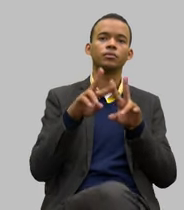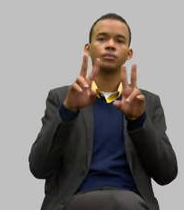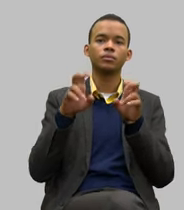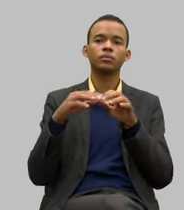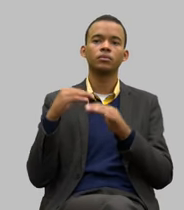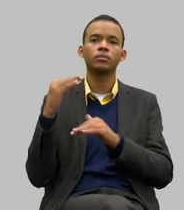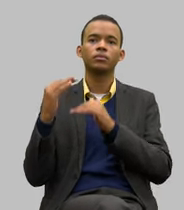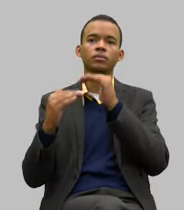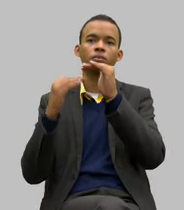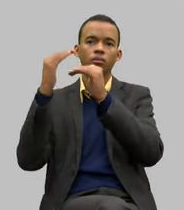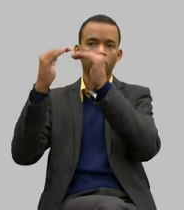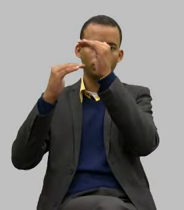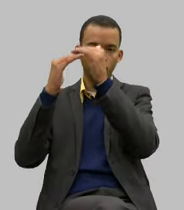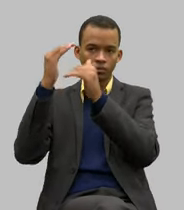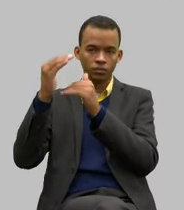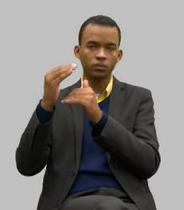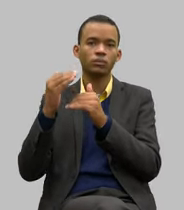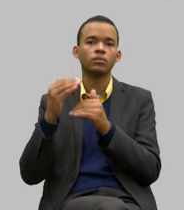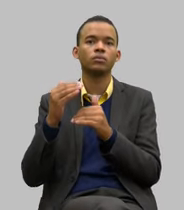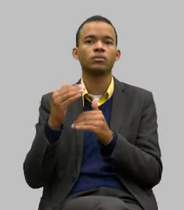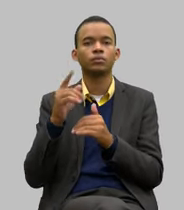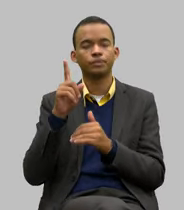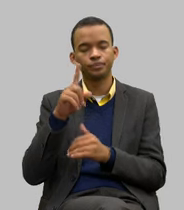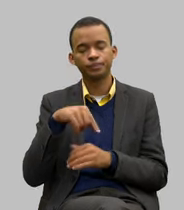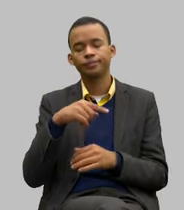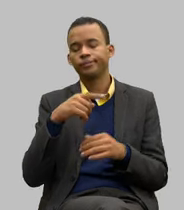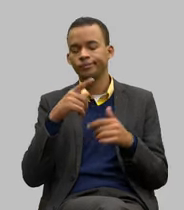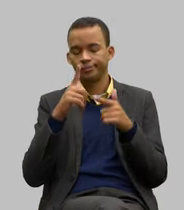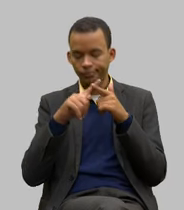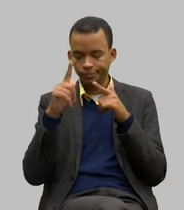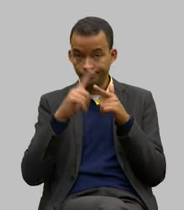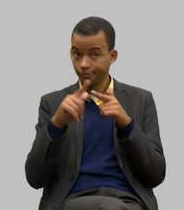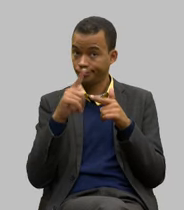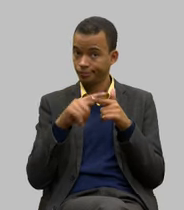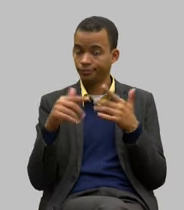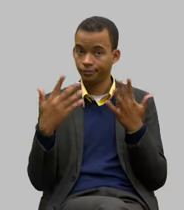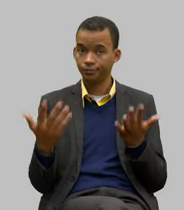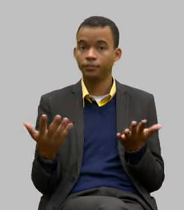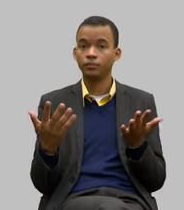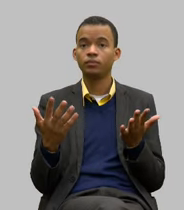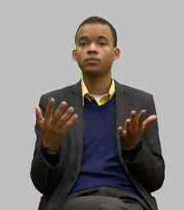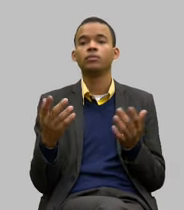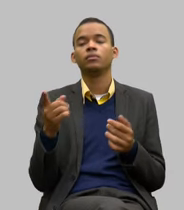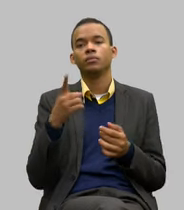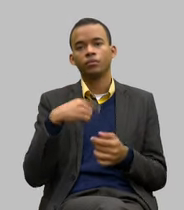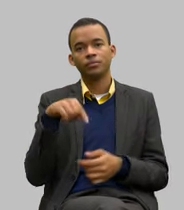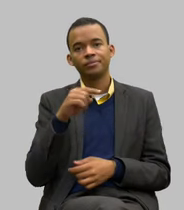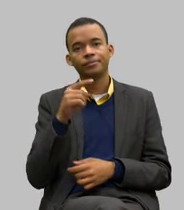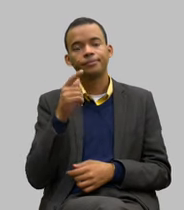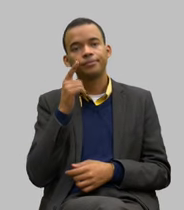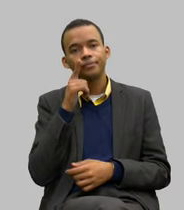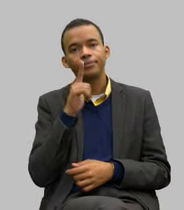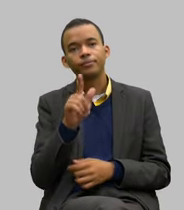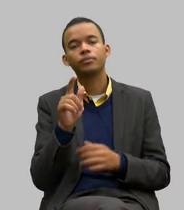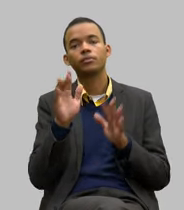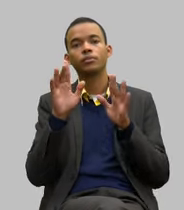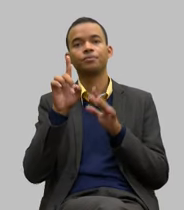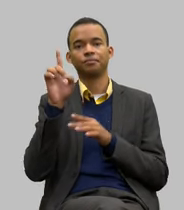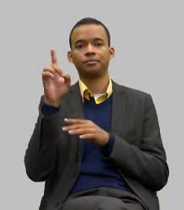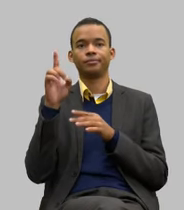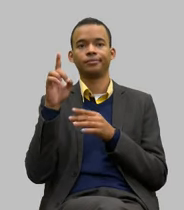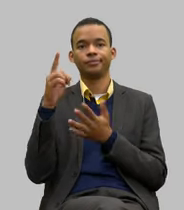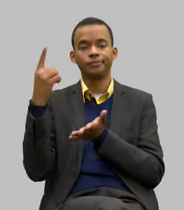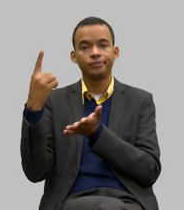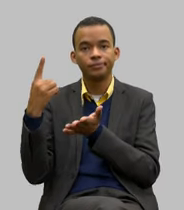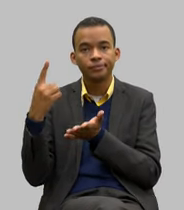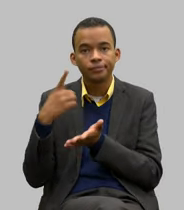uma reivindicação sua né Principalmente uma dor de cabeça para nó é hoje hoje graças a Deus eu posso afiançar o senhor que nós não temos